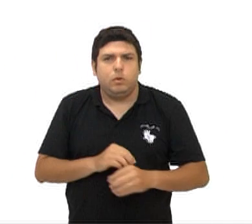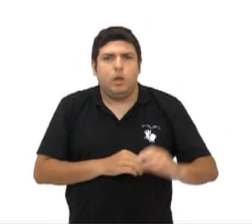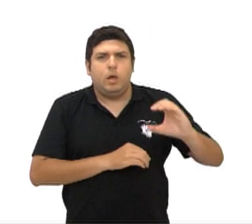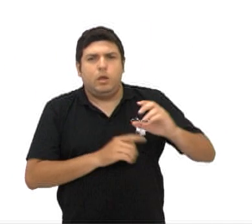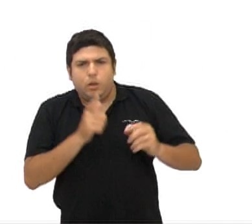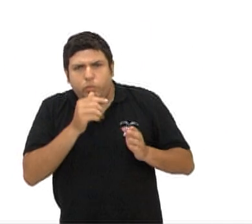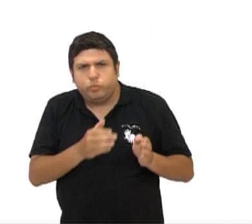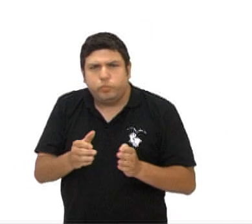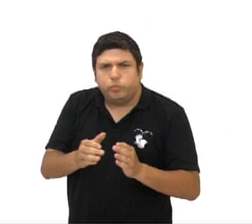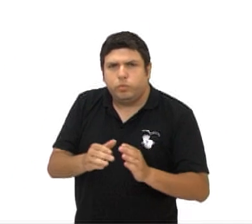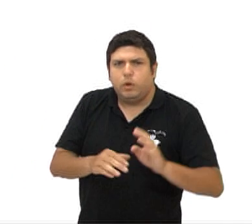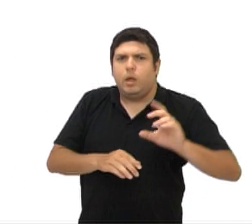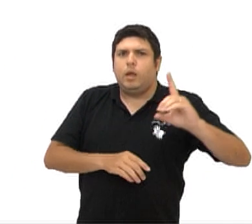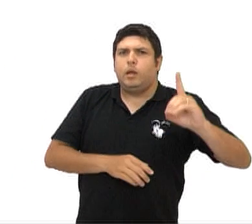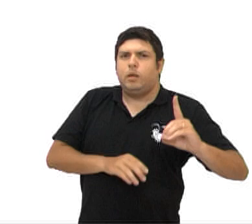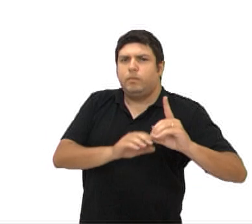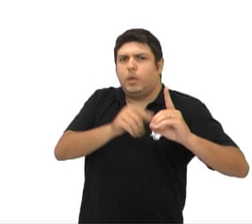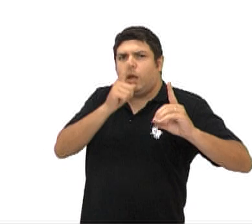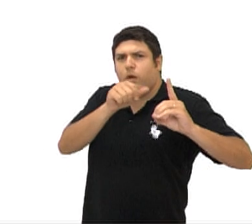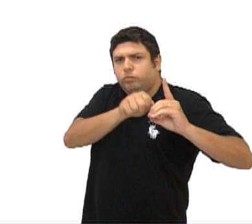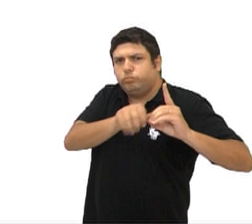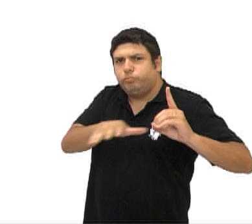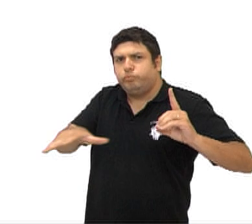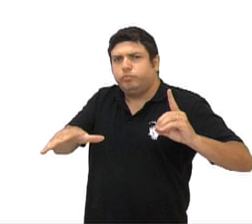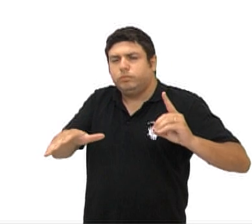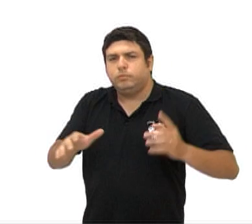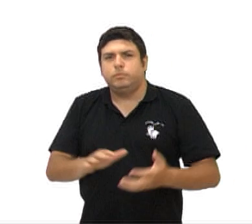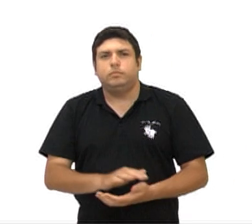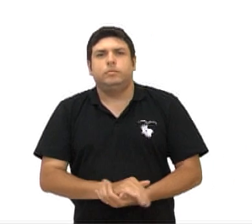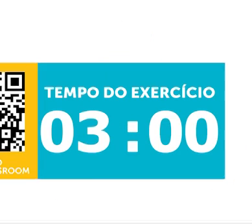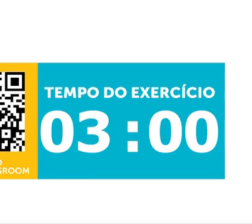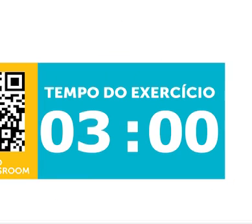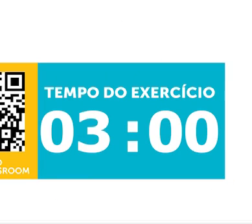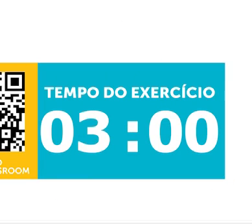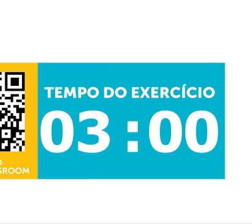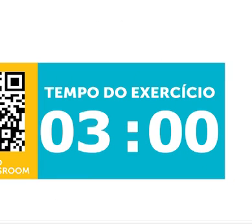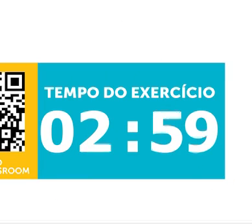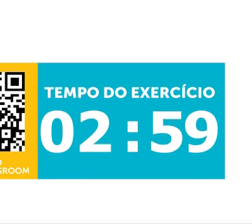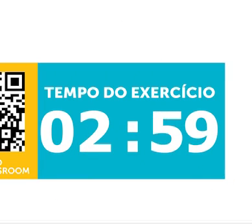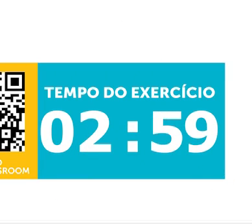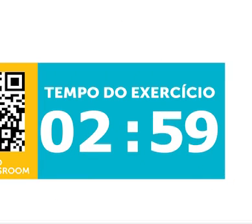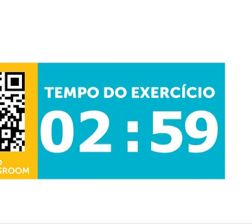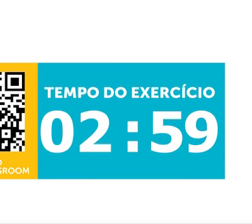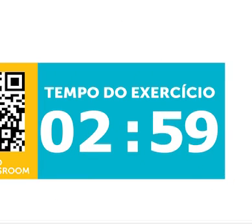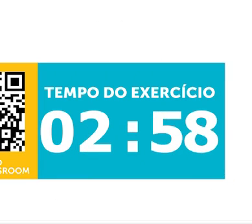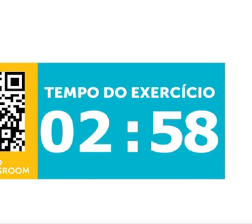D, escoamento de água.